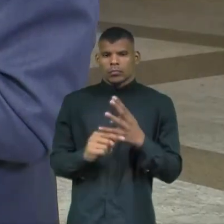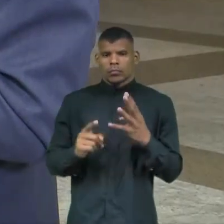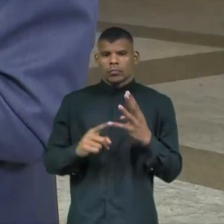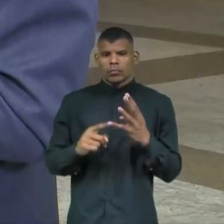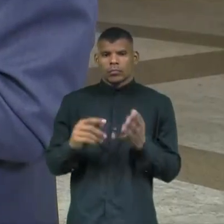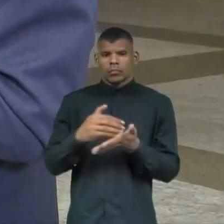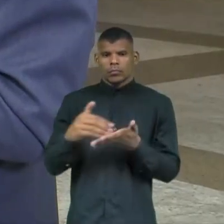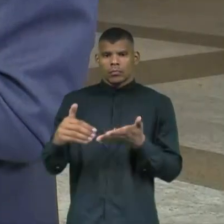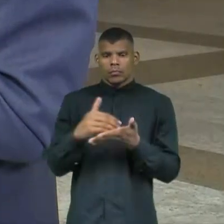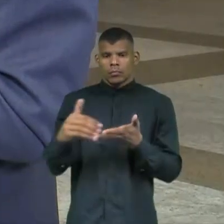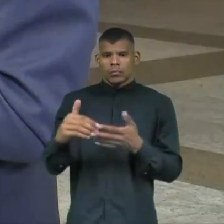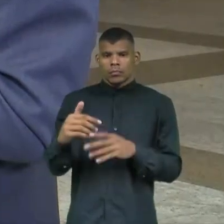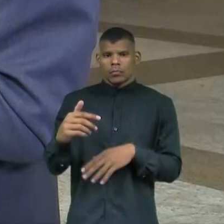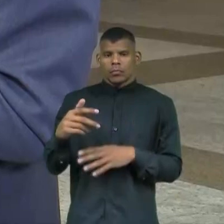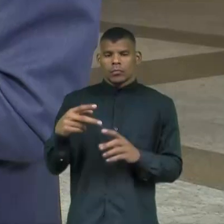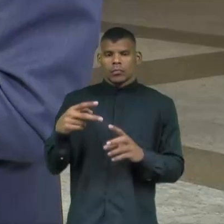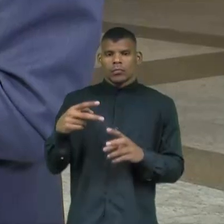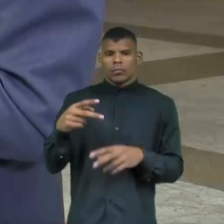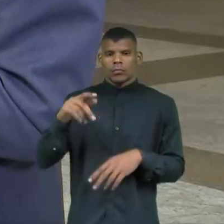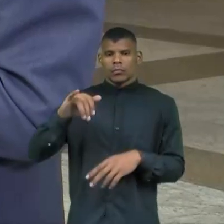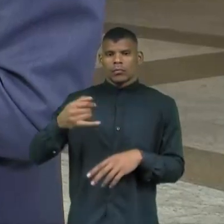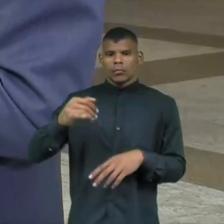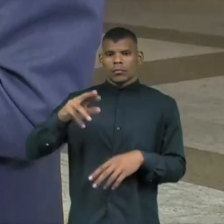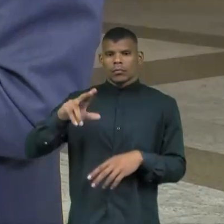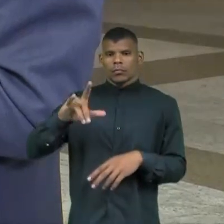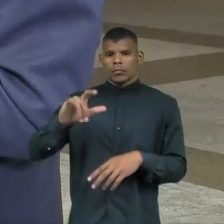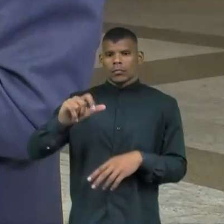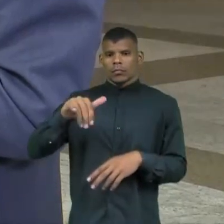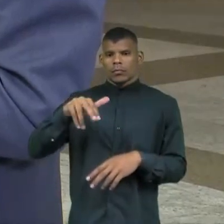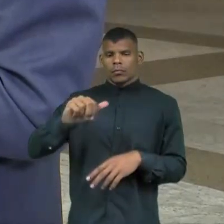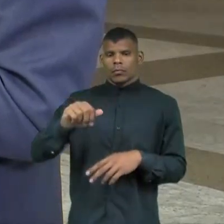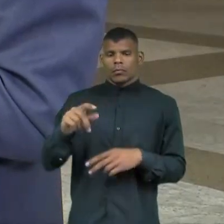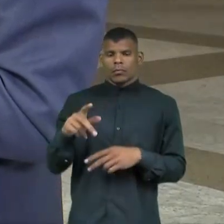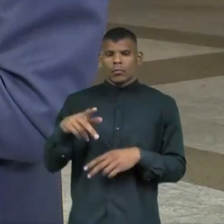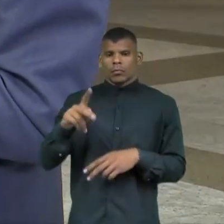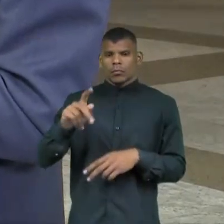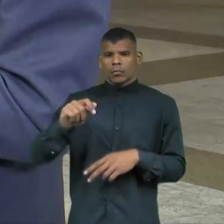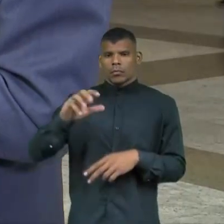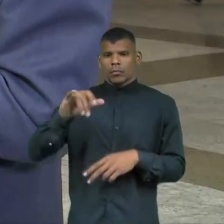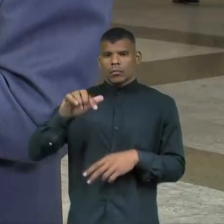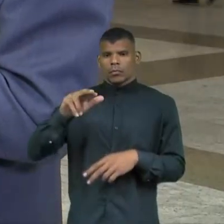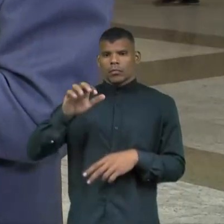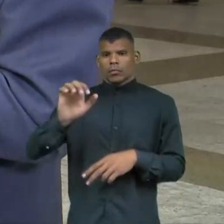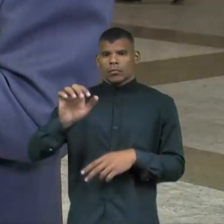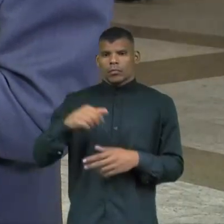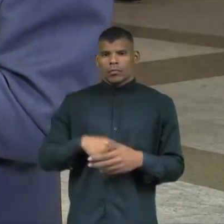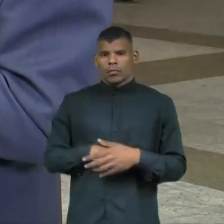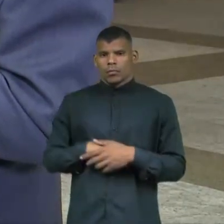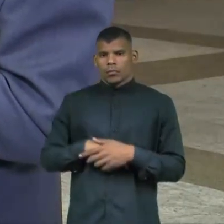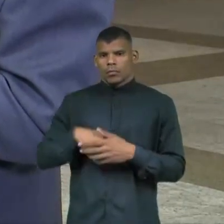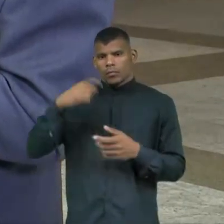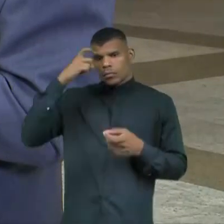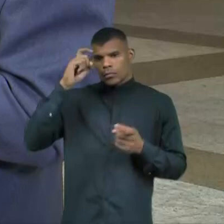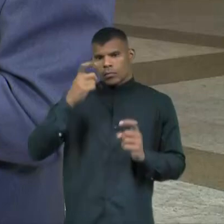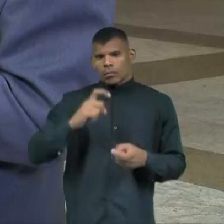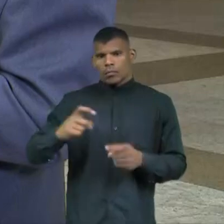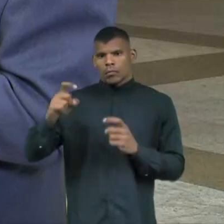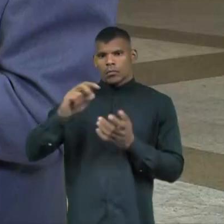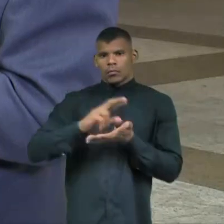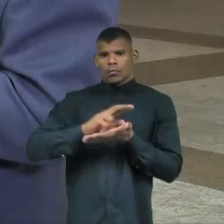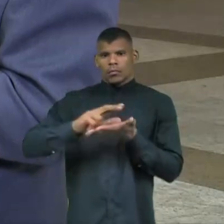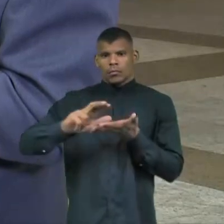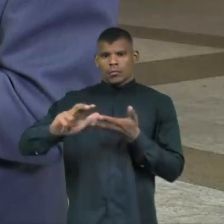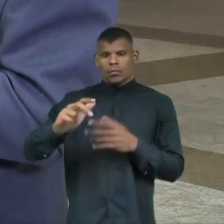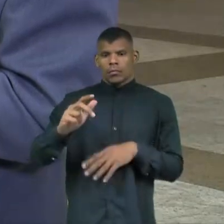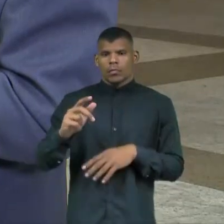secretária dos Povos Indígenas, a Juliana Alves, Cacique-Irê. Então, vai ter uma diversidade de pensamento, uma diversidade de pontos de vista,